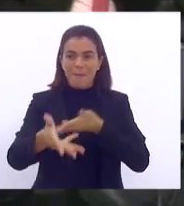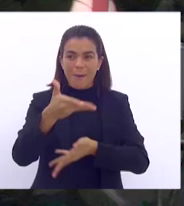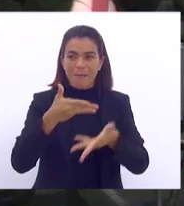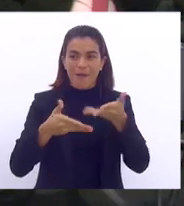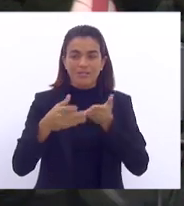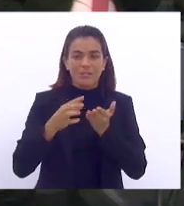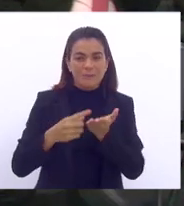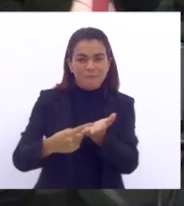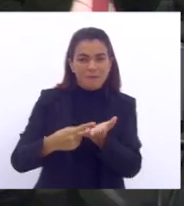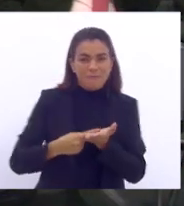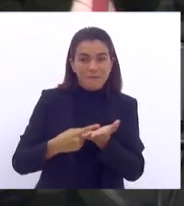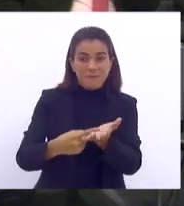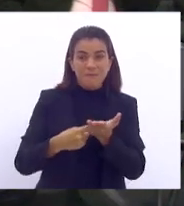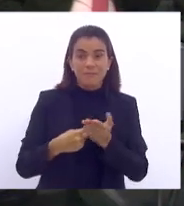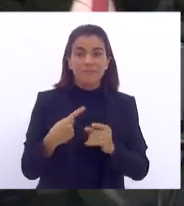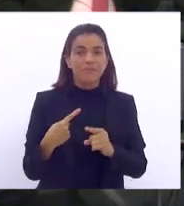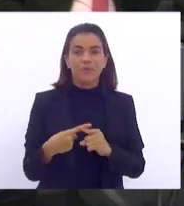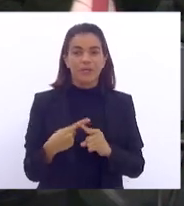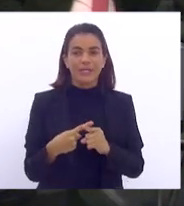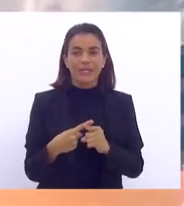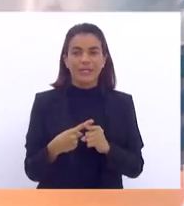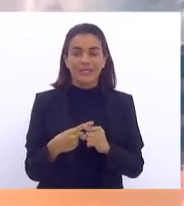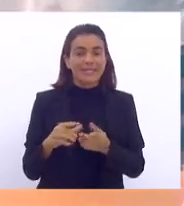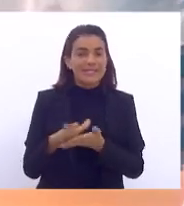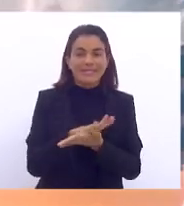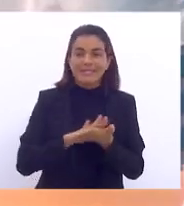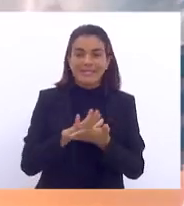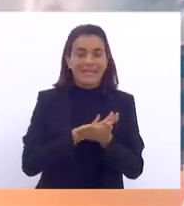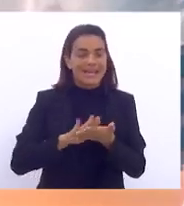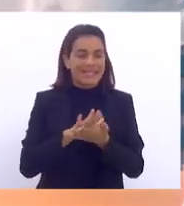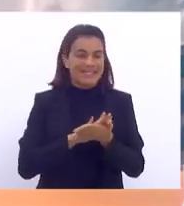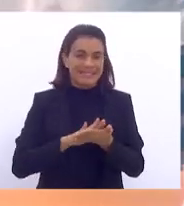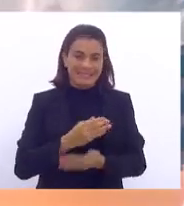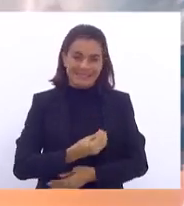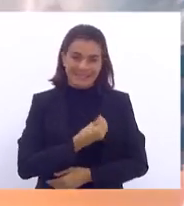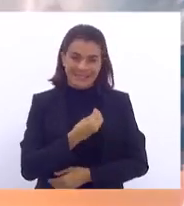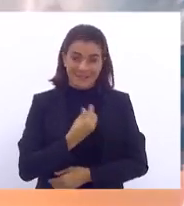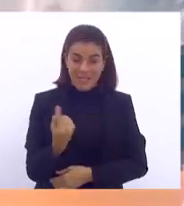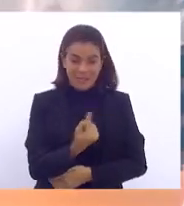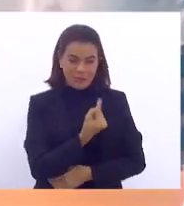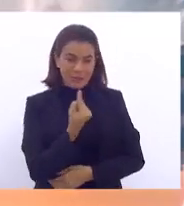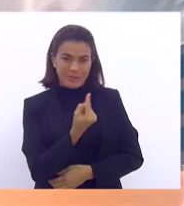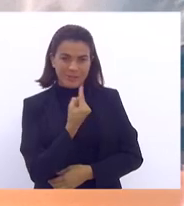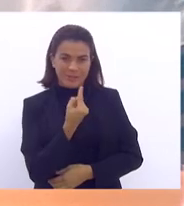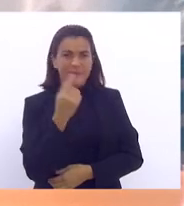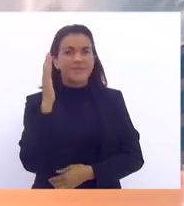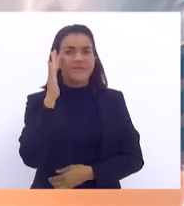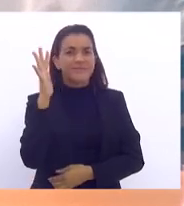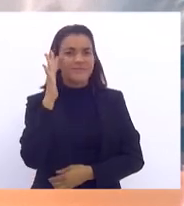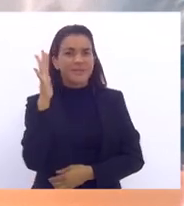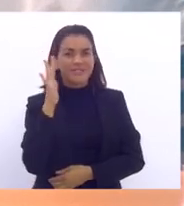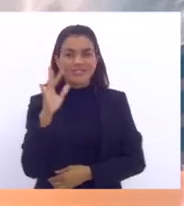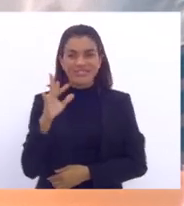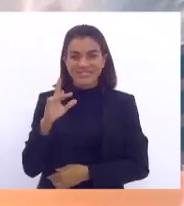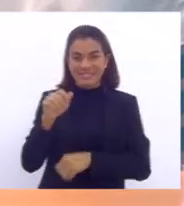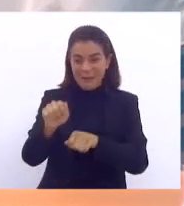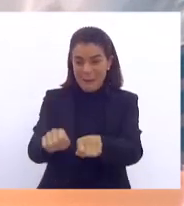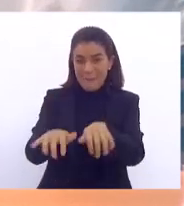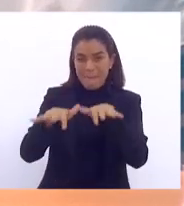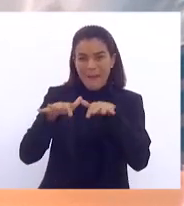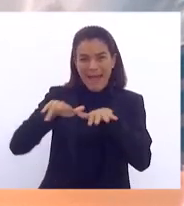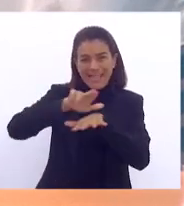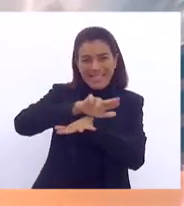acordos e desce porque eu acho que nada na vida se faz sozinho quear num Parlamento de tamanho